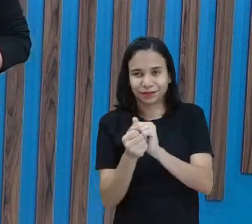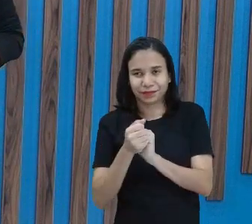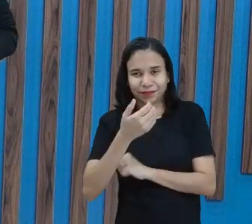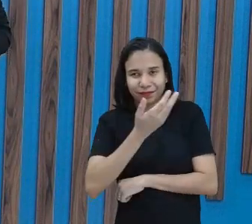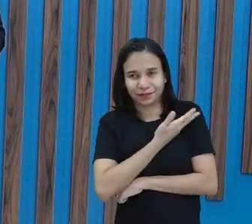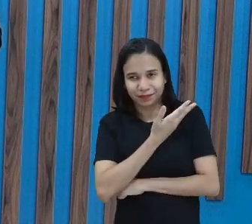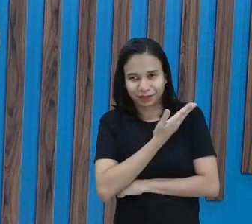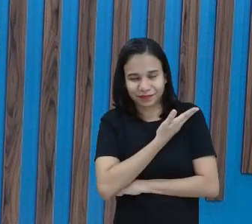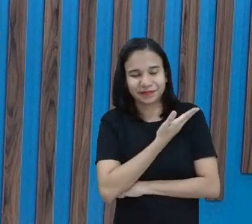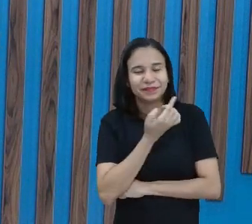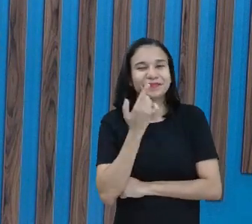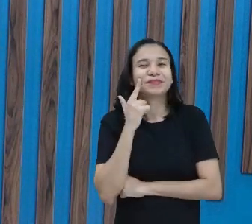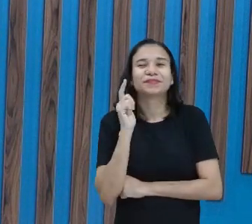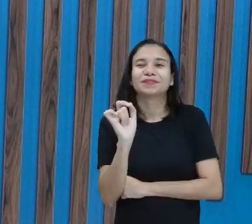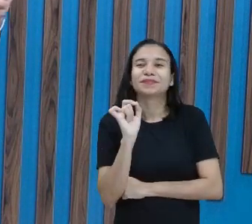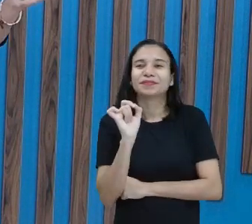amigas.